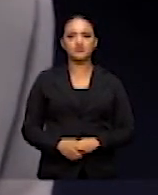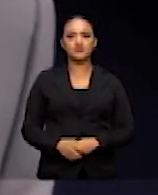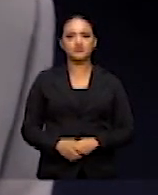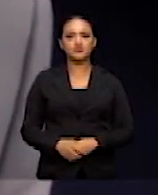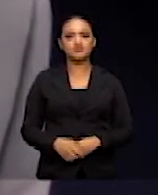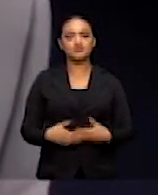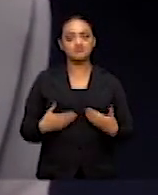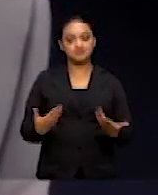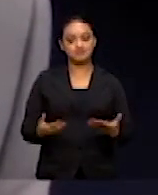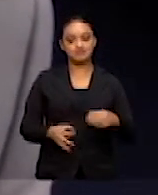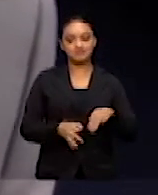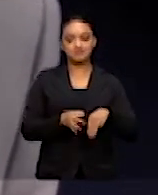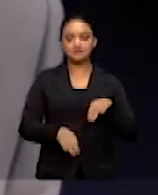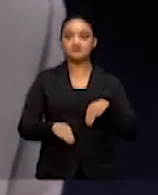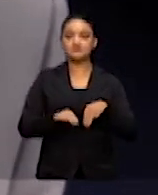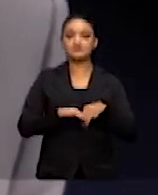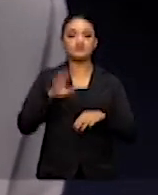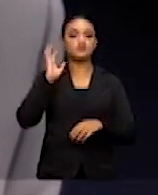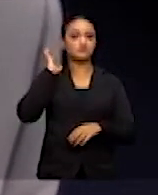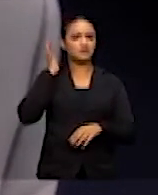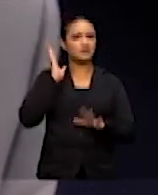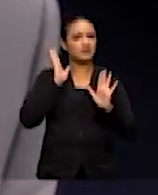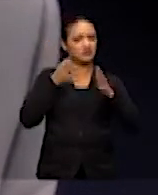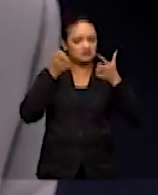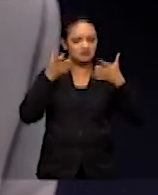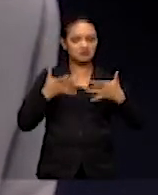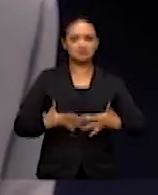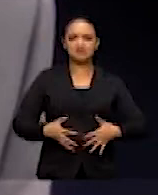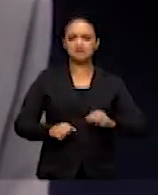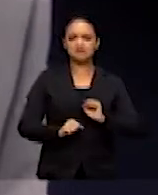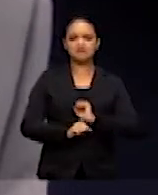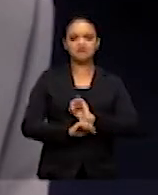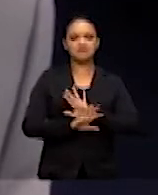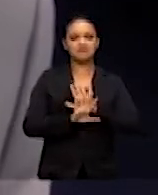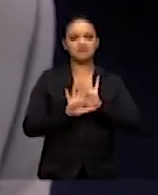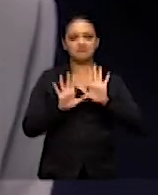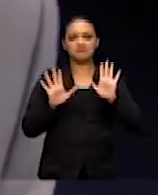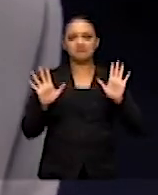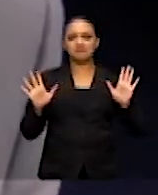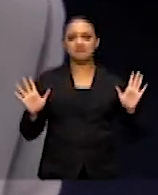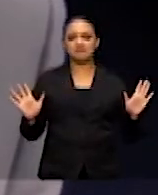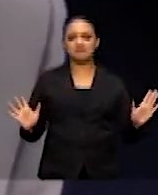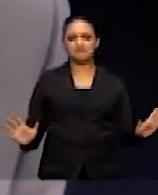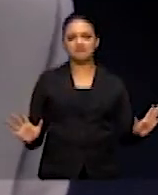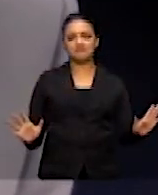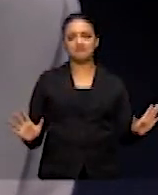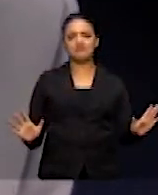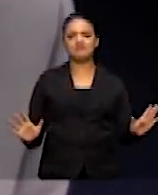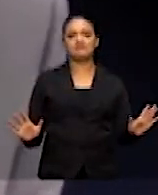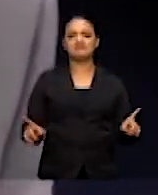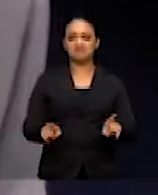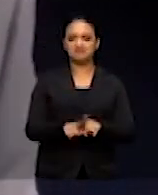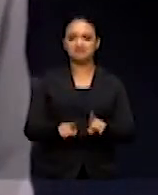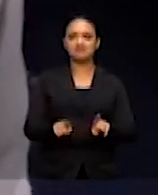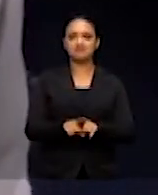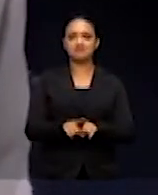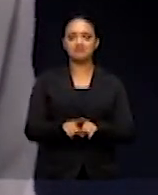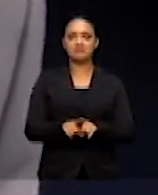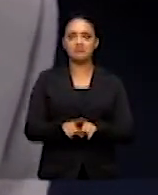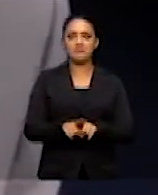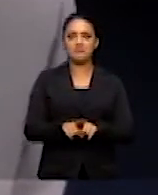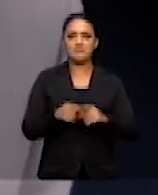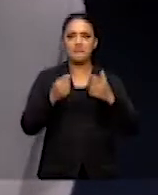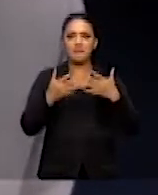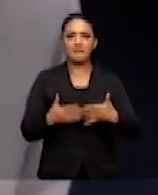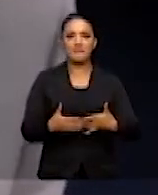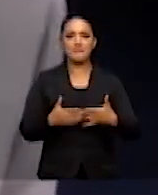Vossa Excelência deixou claríssimo, de modo absolutamente transparente e pedagógico, nos